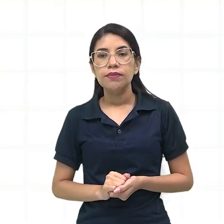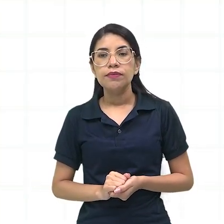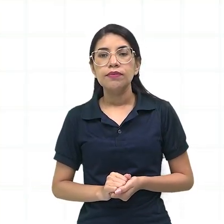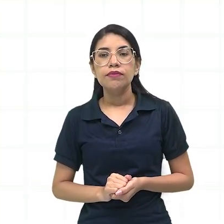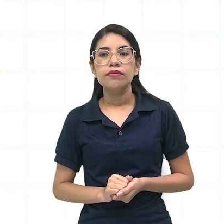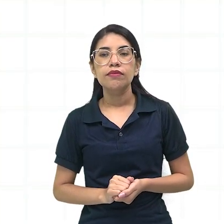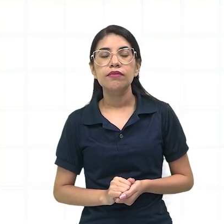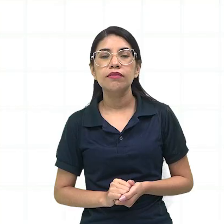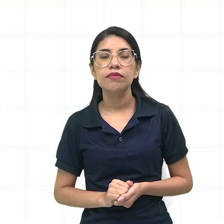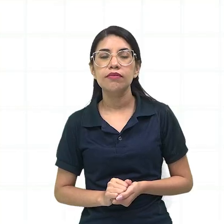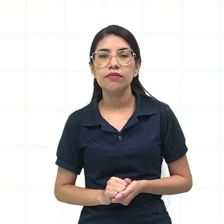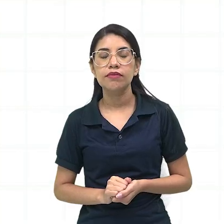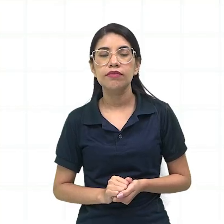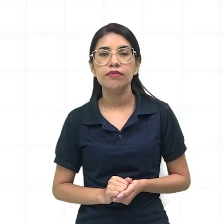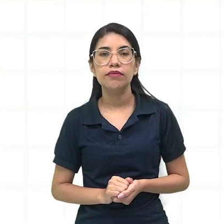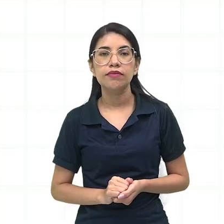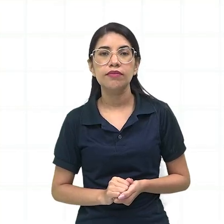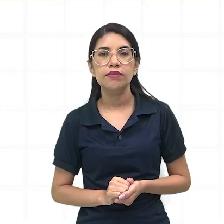verem direitinho.